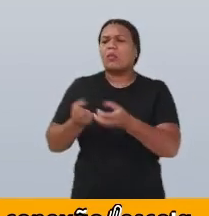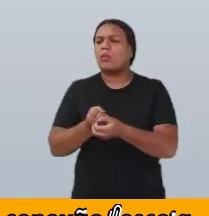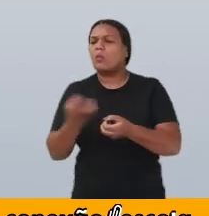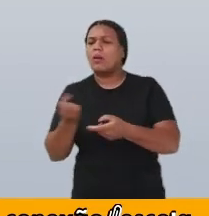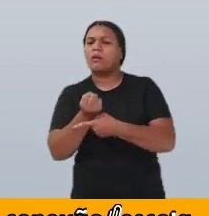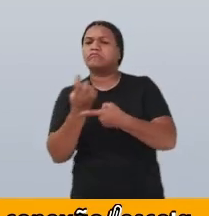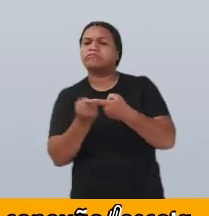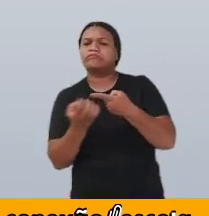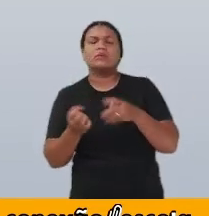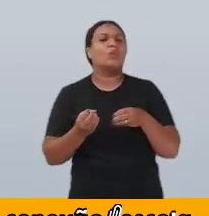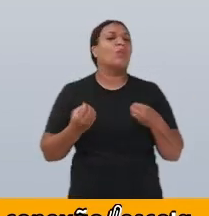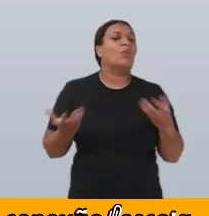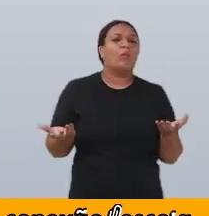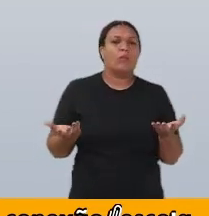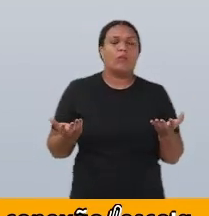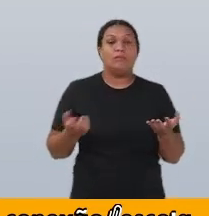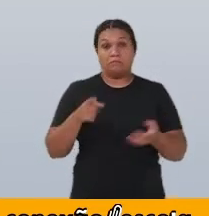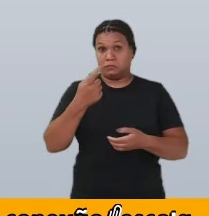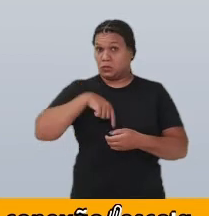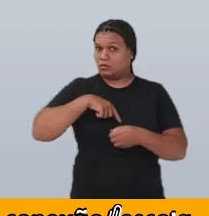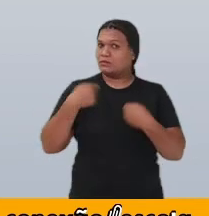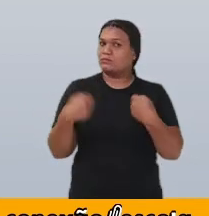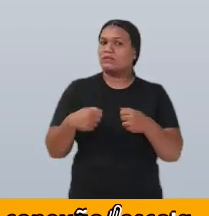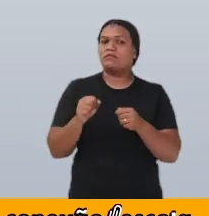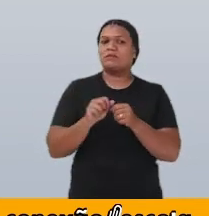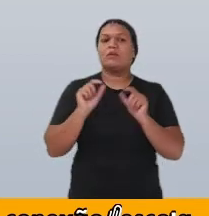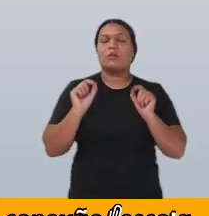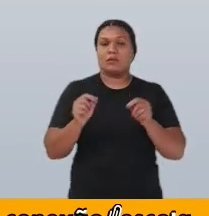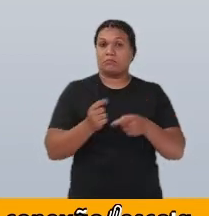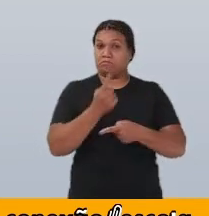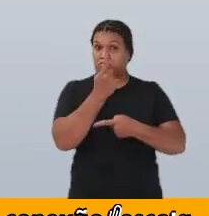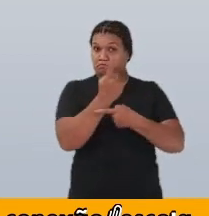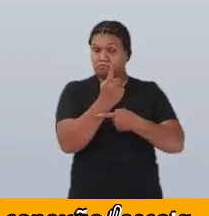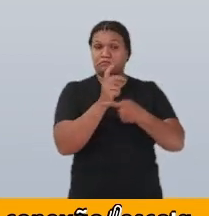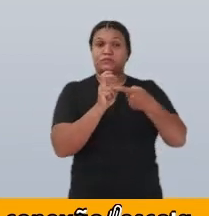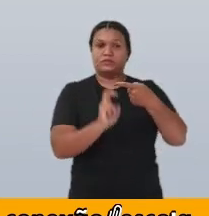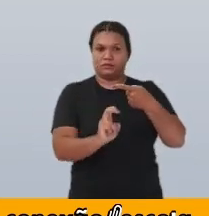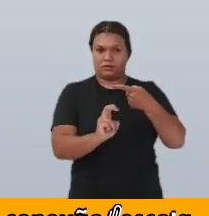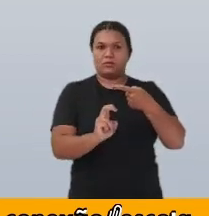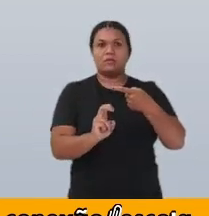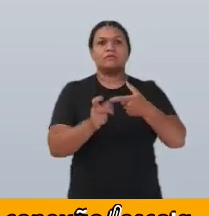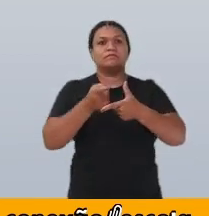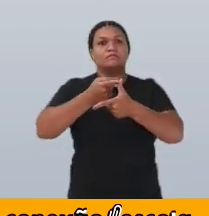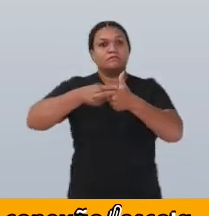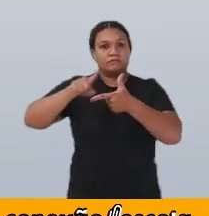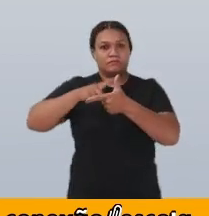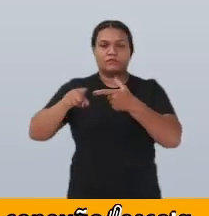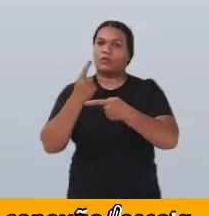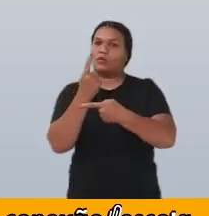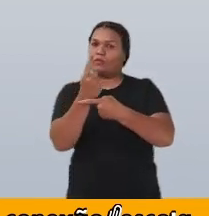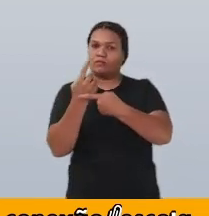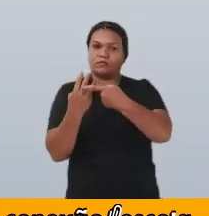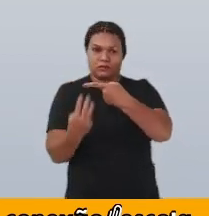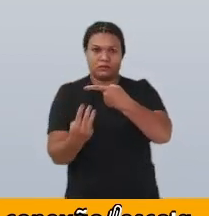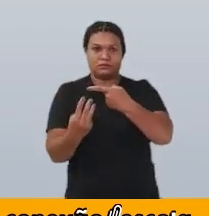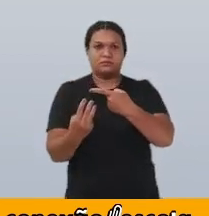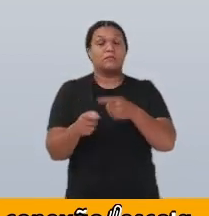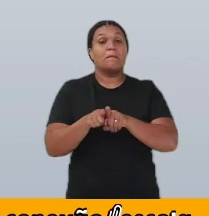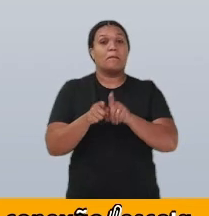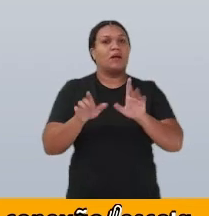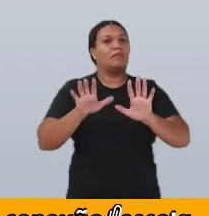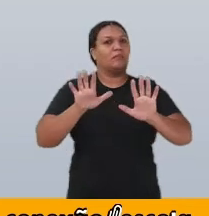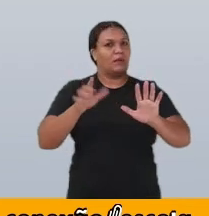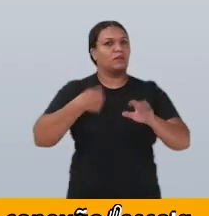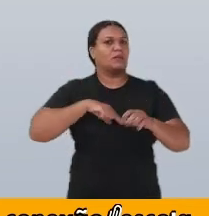família? Devemos efetuar 1/5 dividido por 1/3. Para isso,